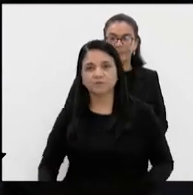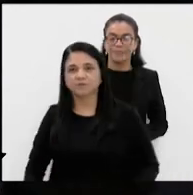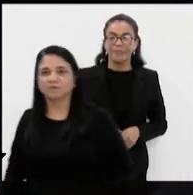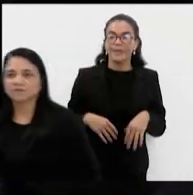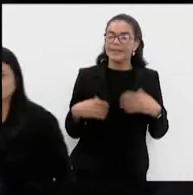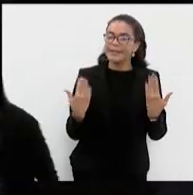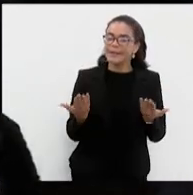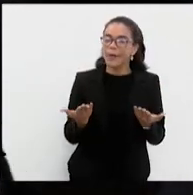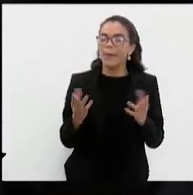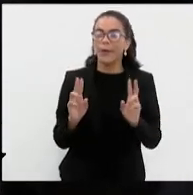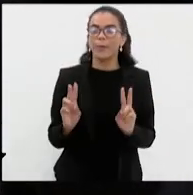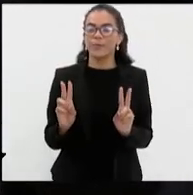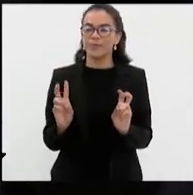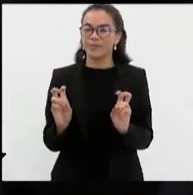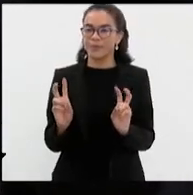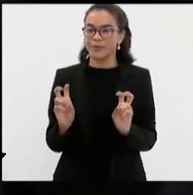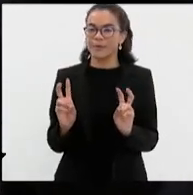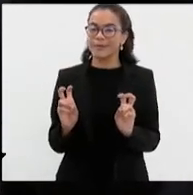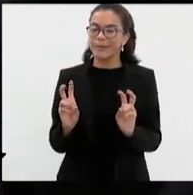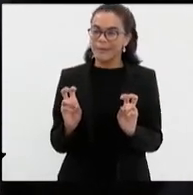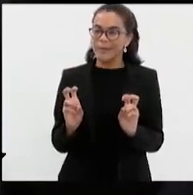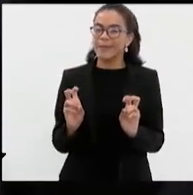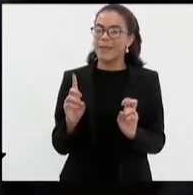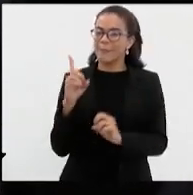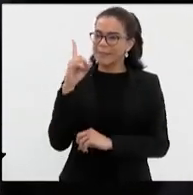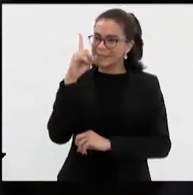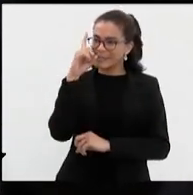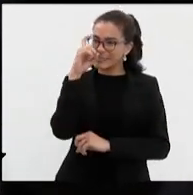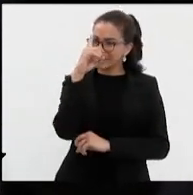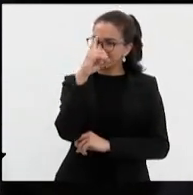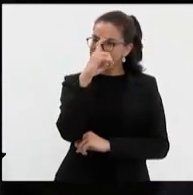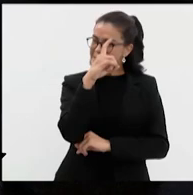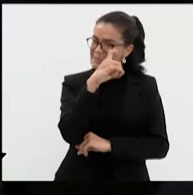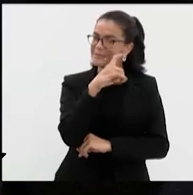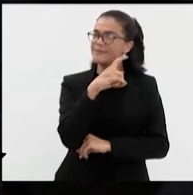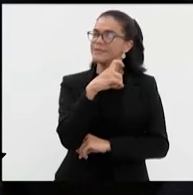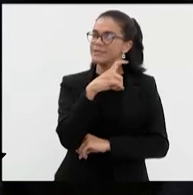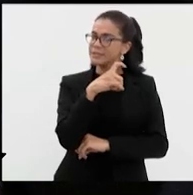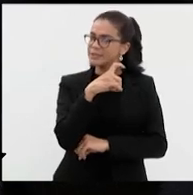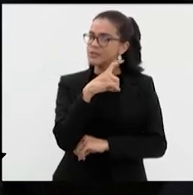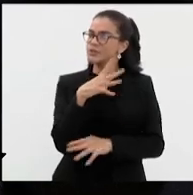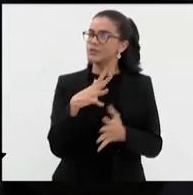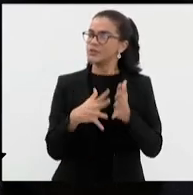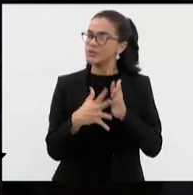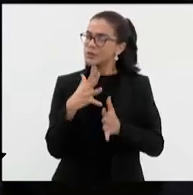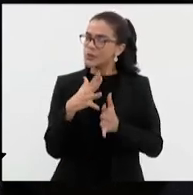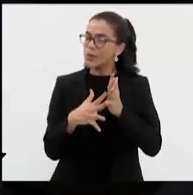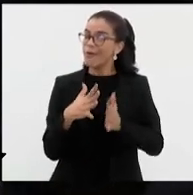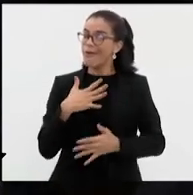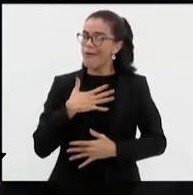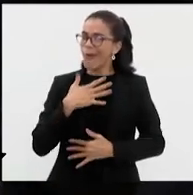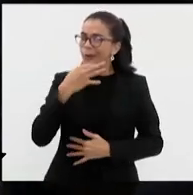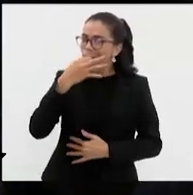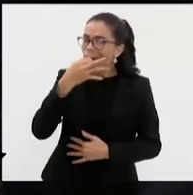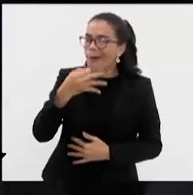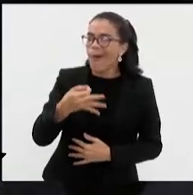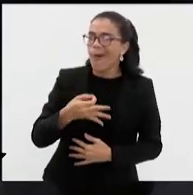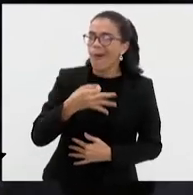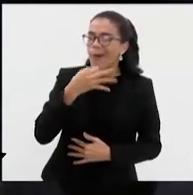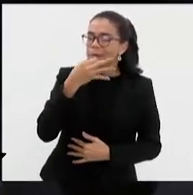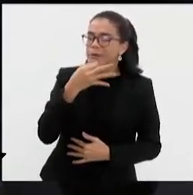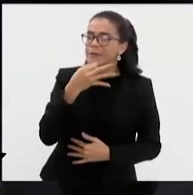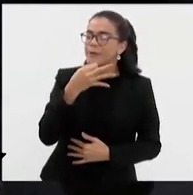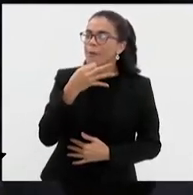Então, é um tema muito difícil, né? Que eu acho que a gente